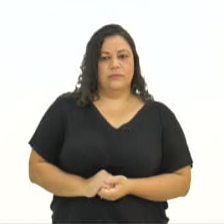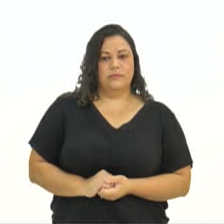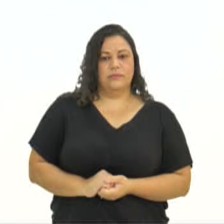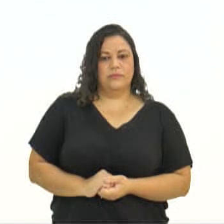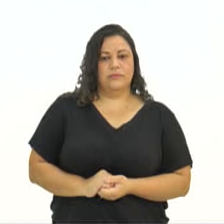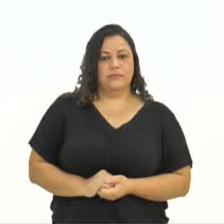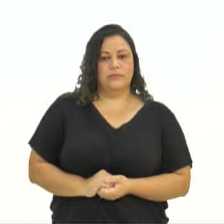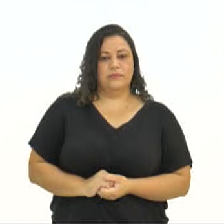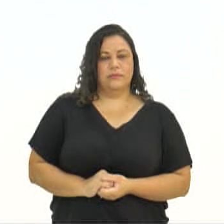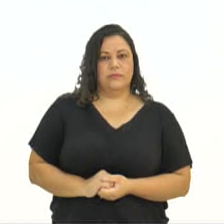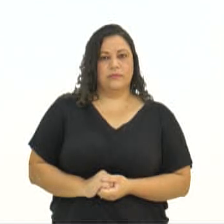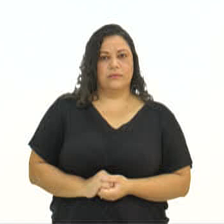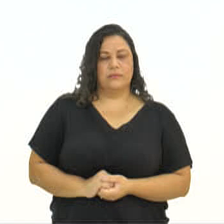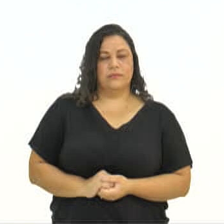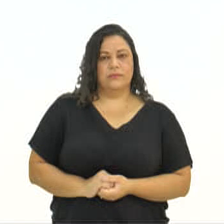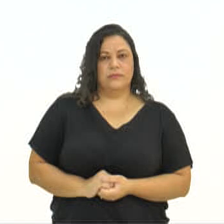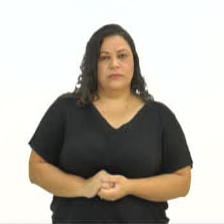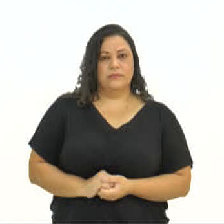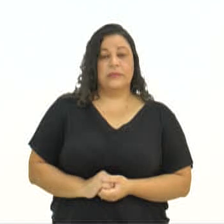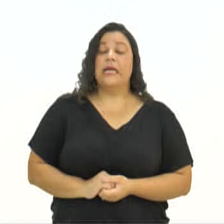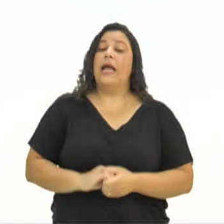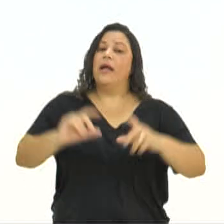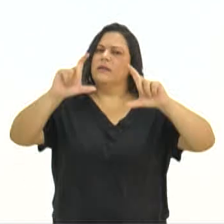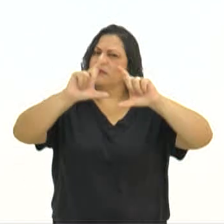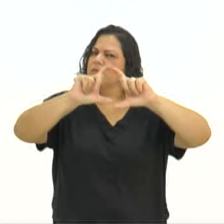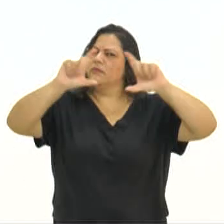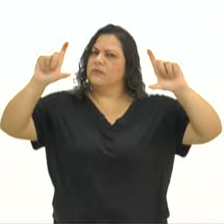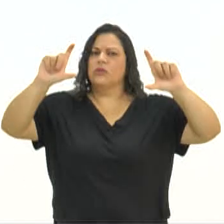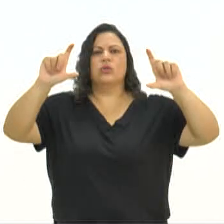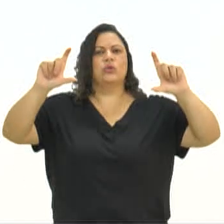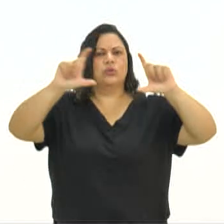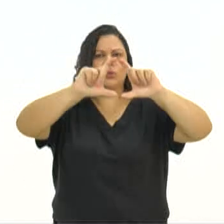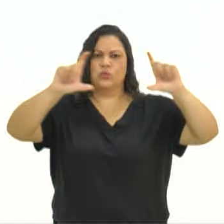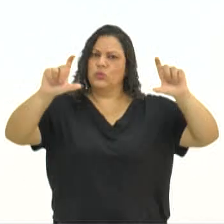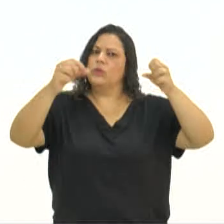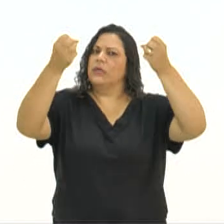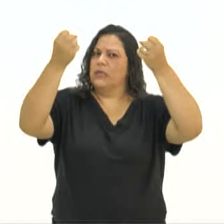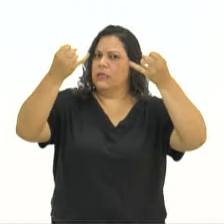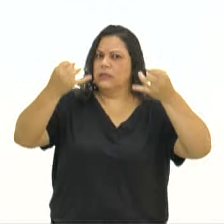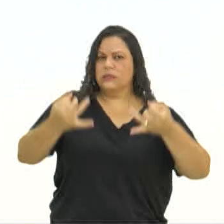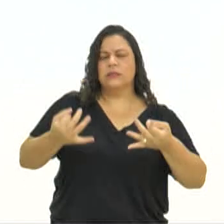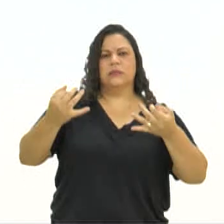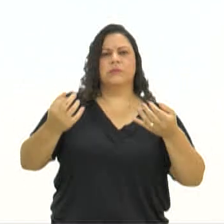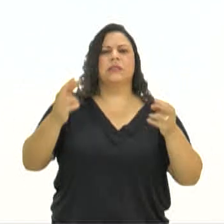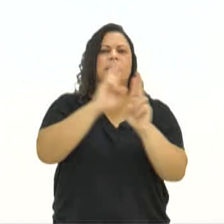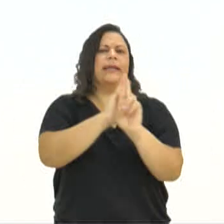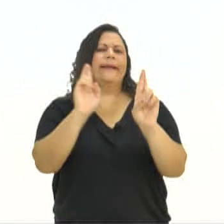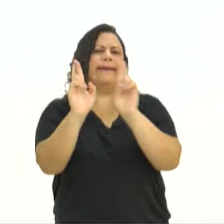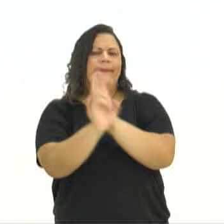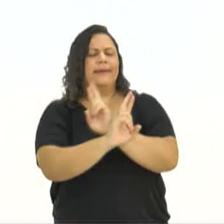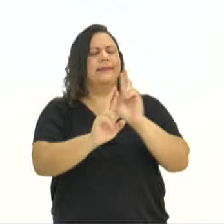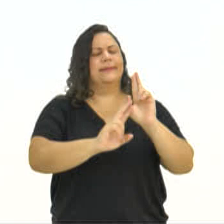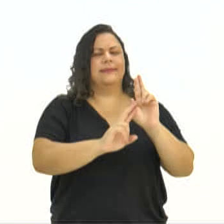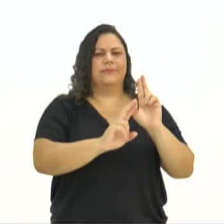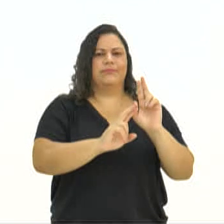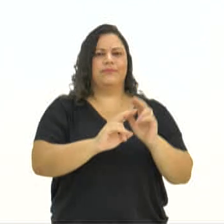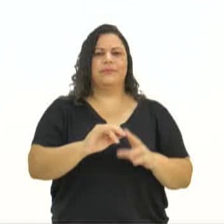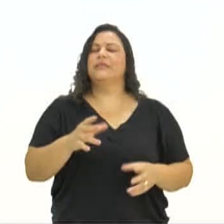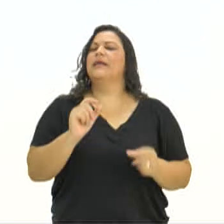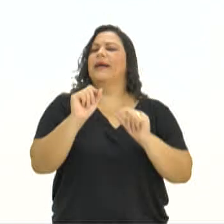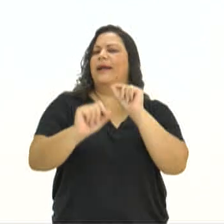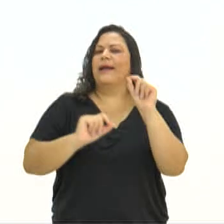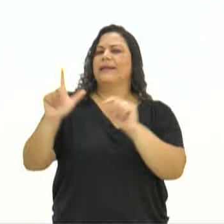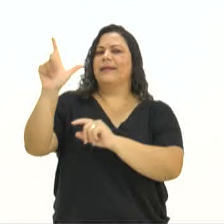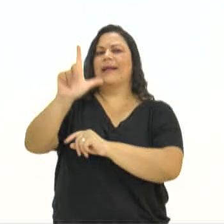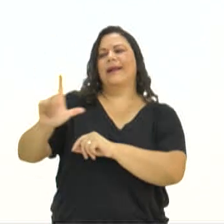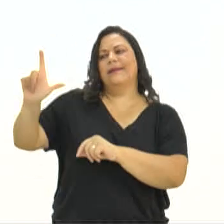correntes artísticas. Basicamente, nesse trechinho, ele fala sobre aquela estreita relação que a literatura e o cinema têm, né?